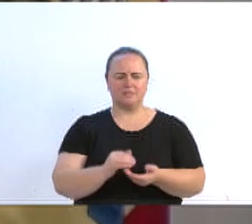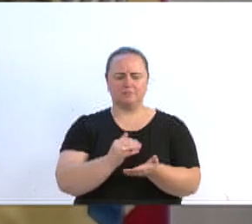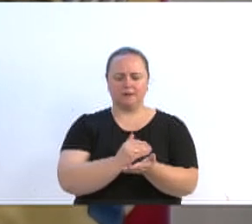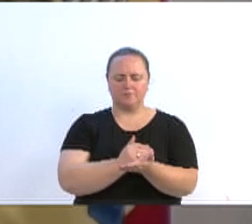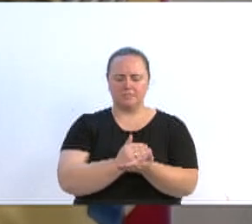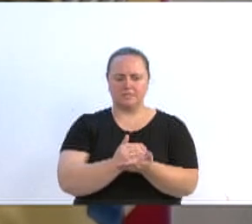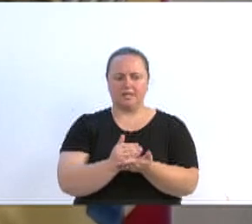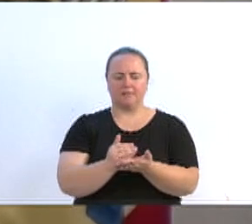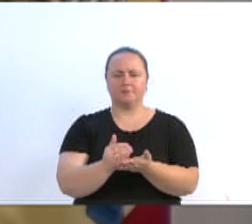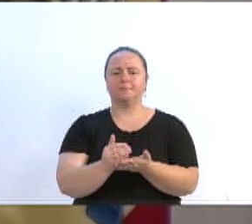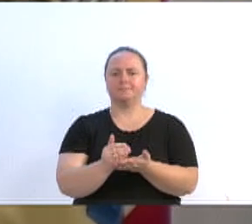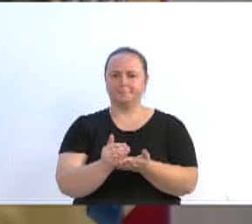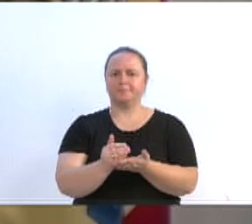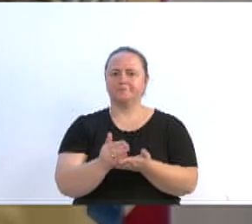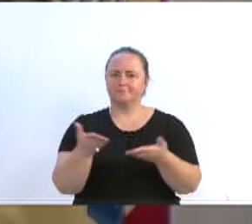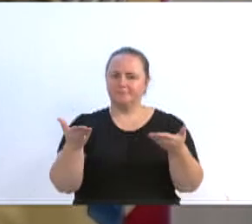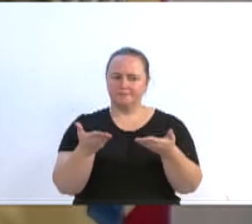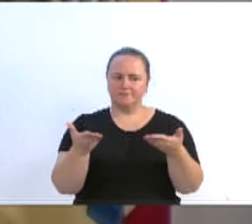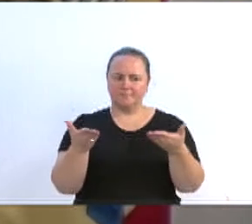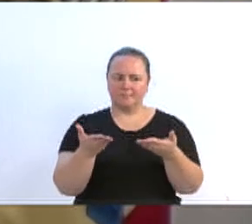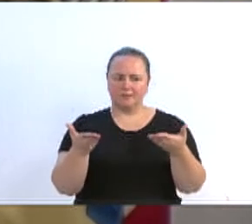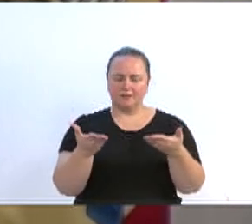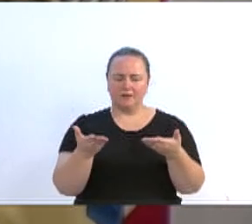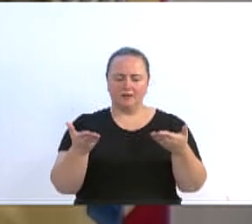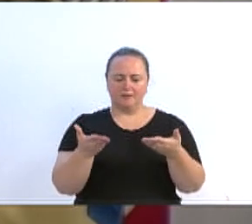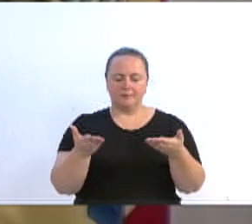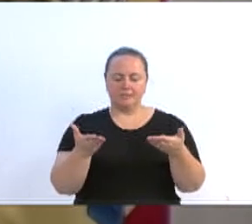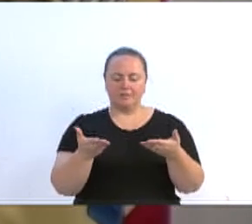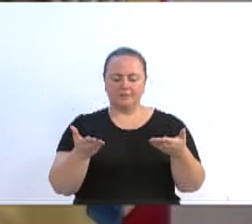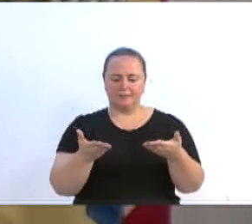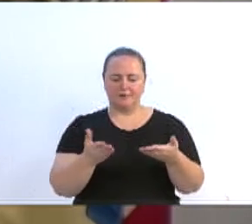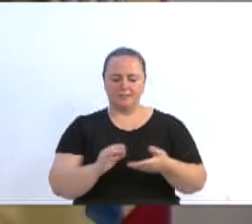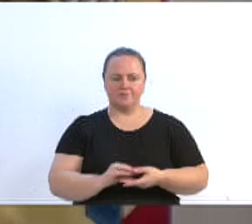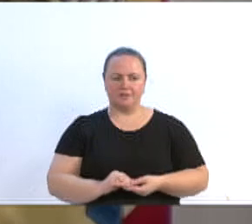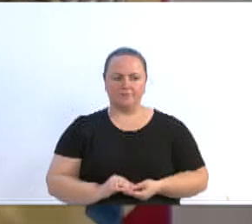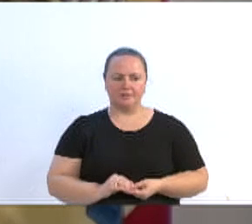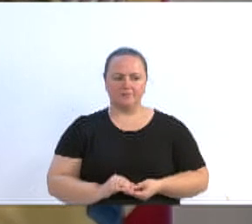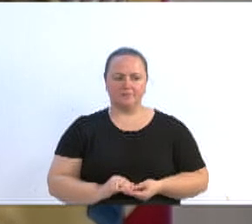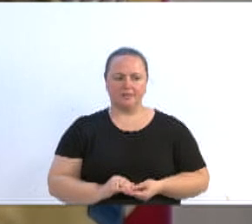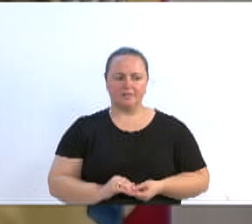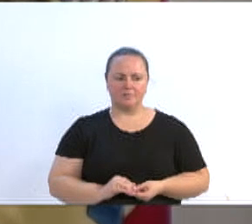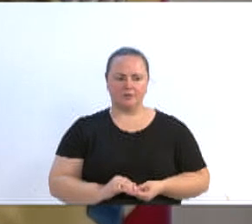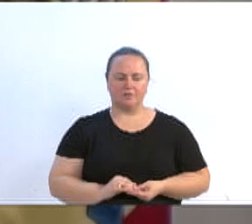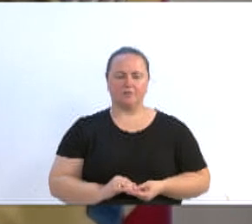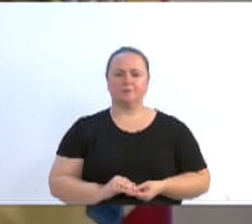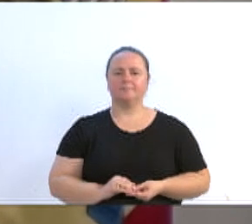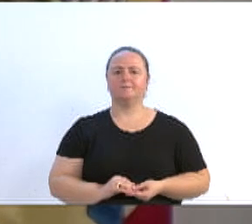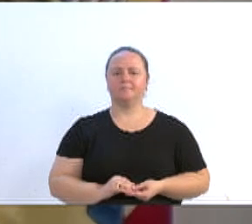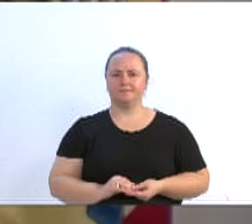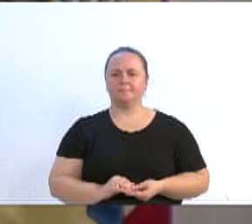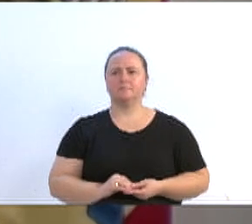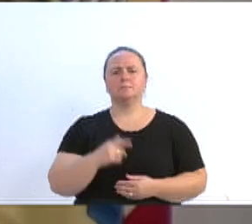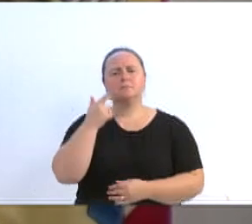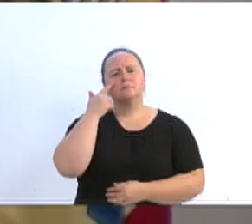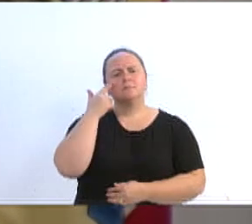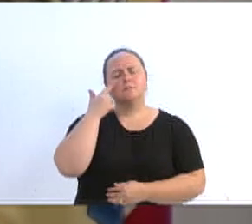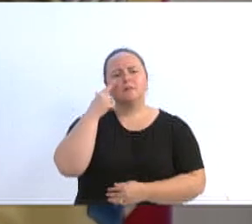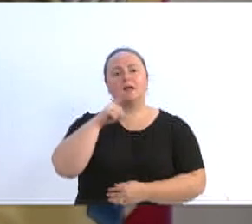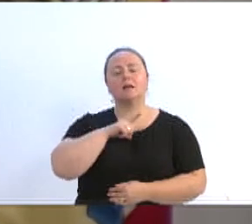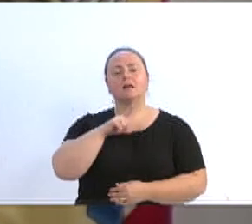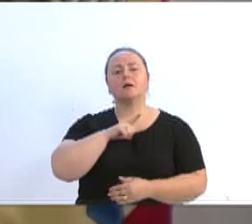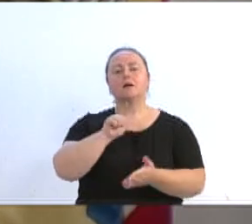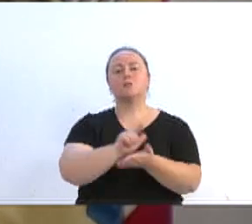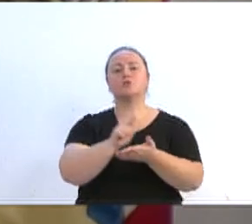de um artigo, de uma matéria publicada no Jornal de Santa Catarina de hoje, pelo jornalista Pedro